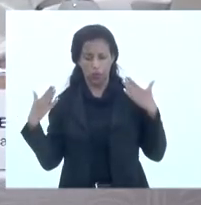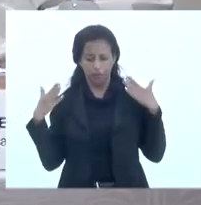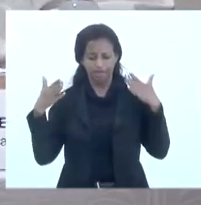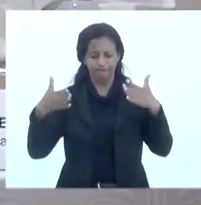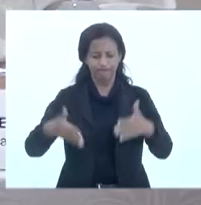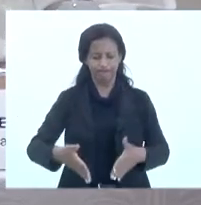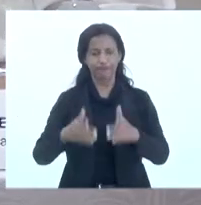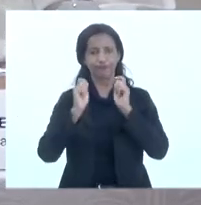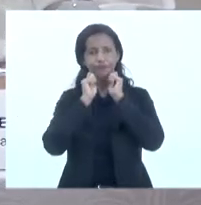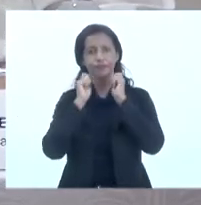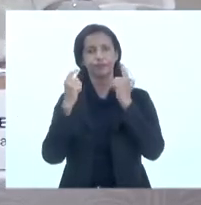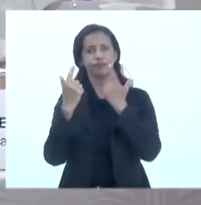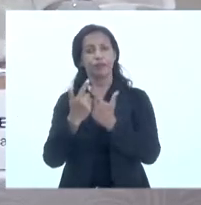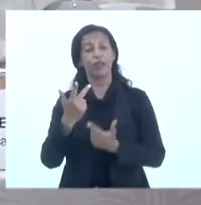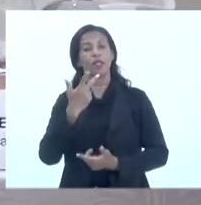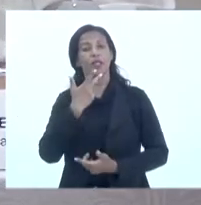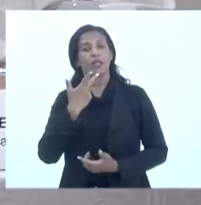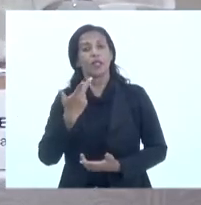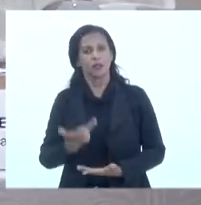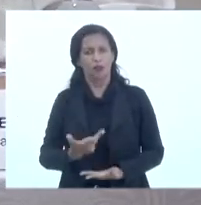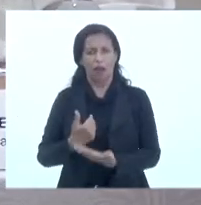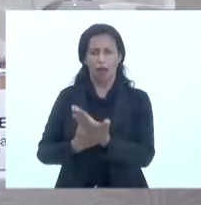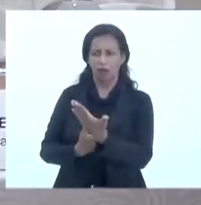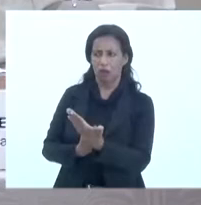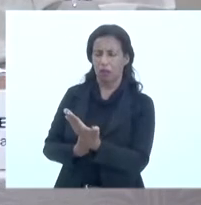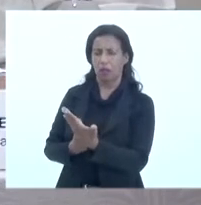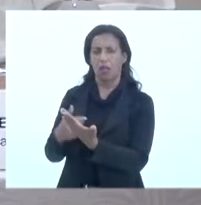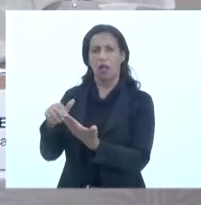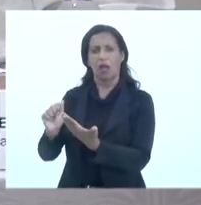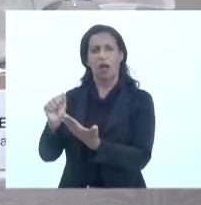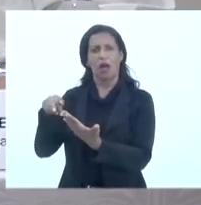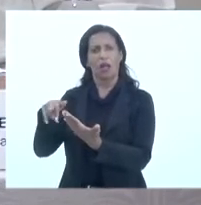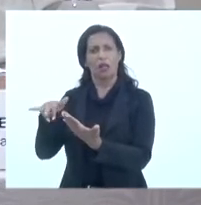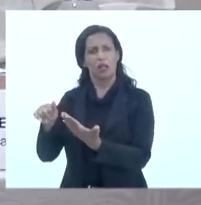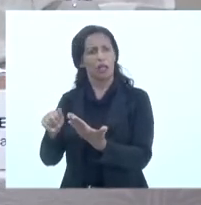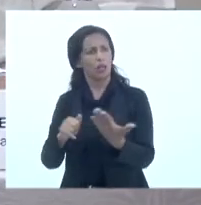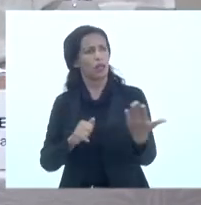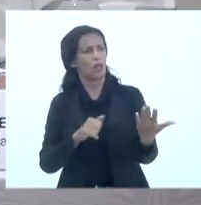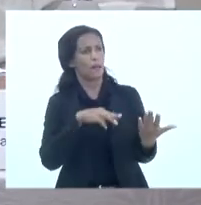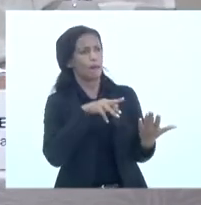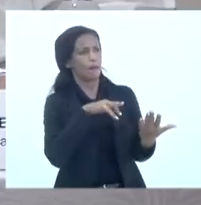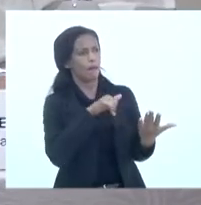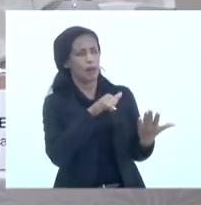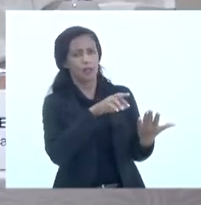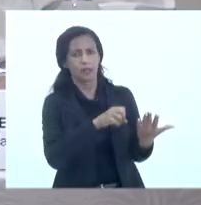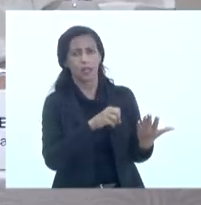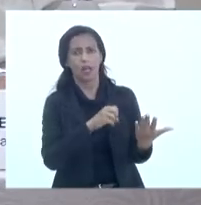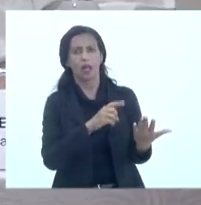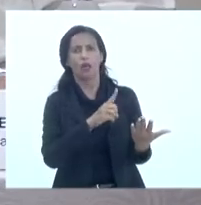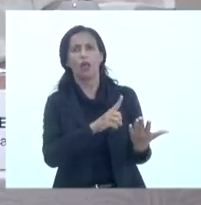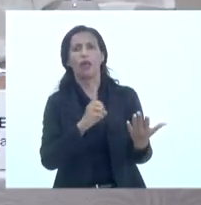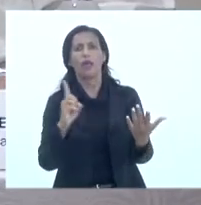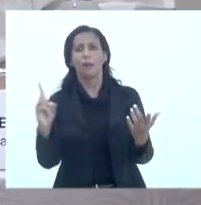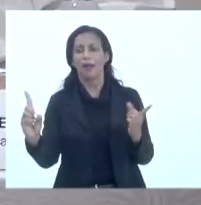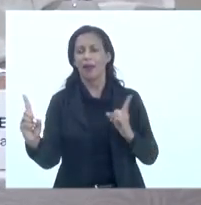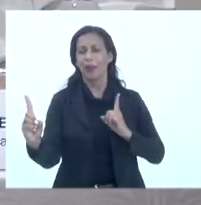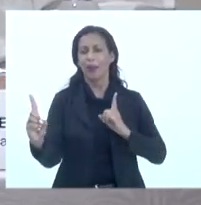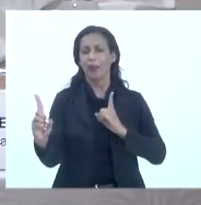aqui com a permissão do Anchieta, com a permissão do Marcelo, é para aproximar a